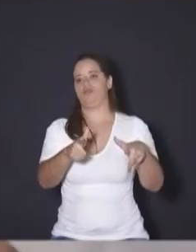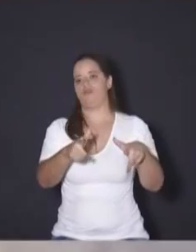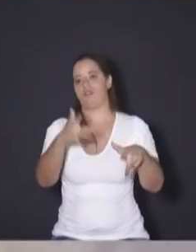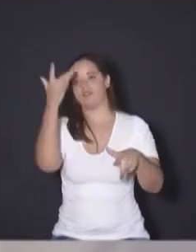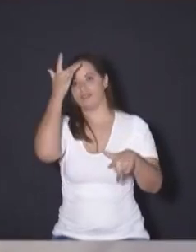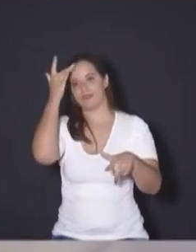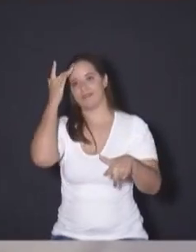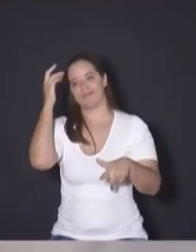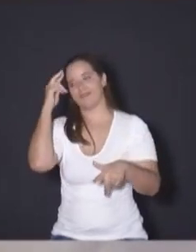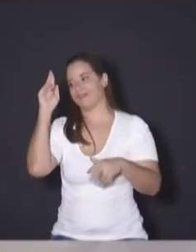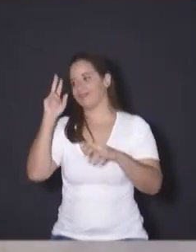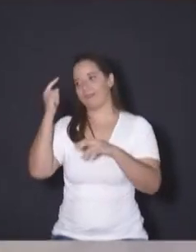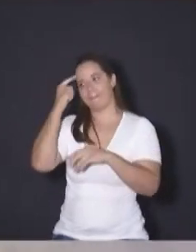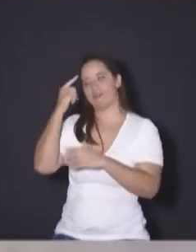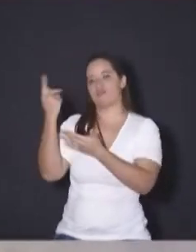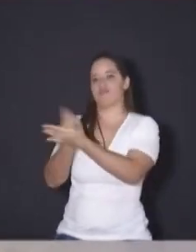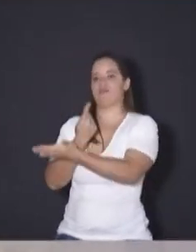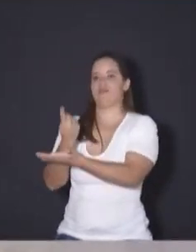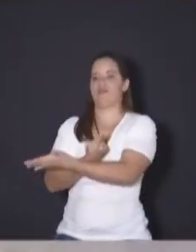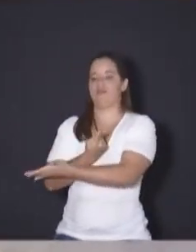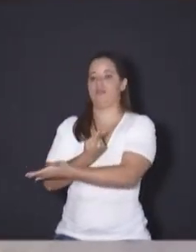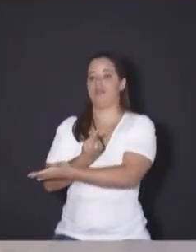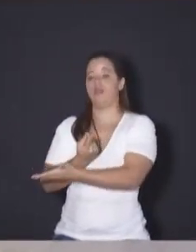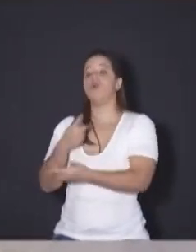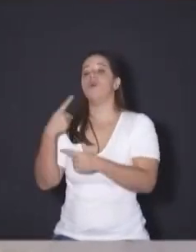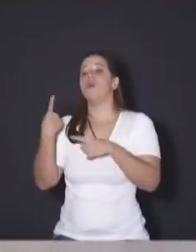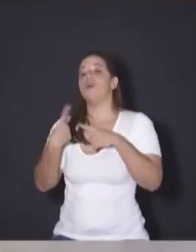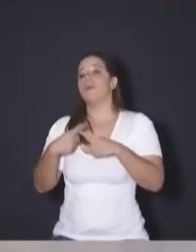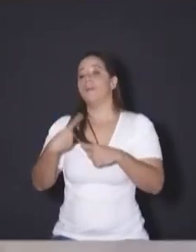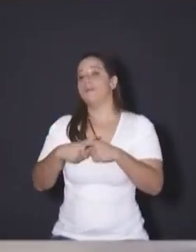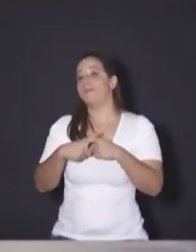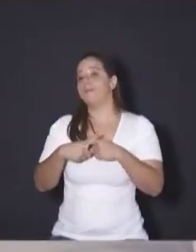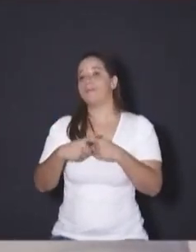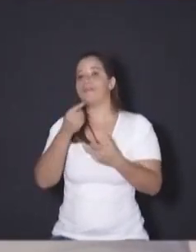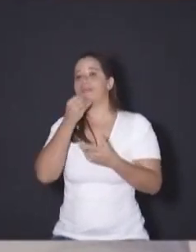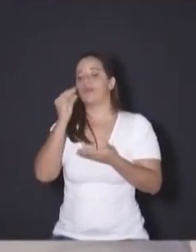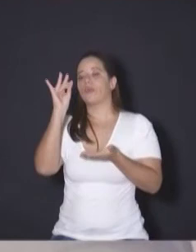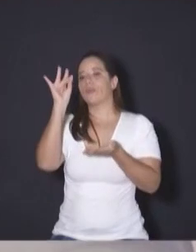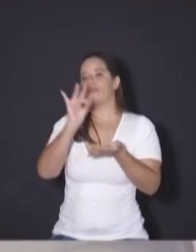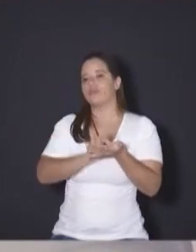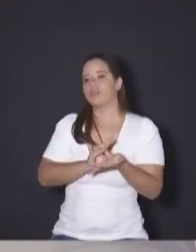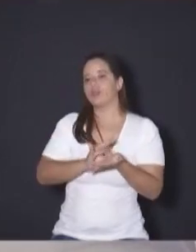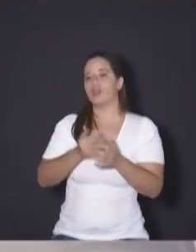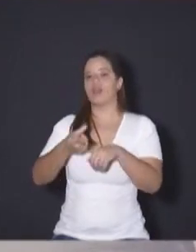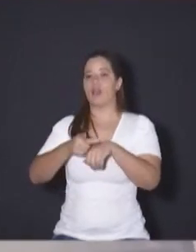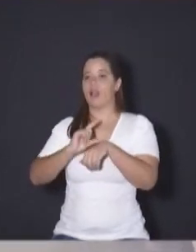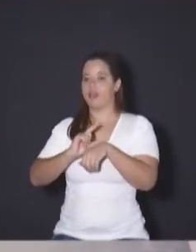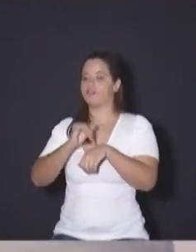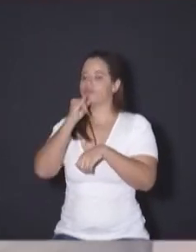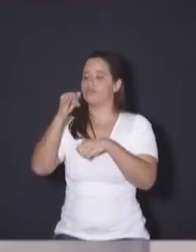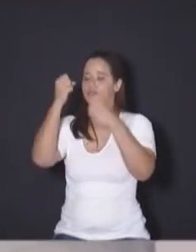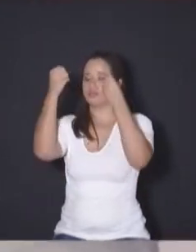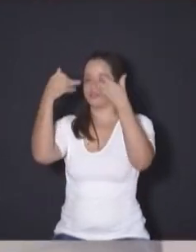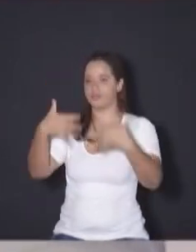que pensa assim porque como foi colocado antes